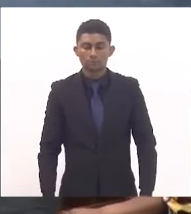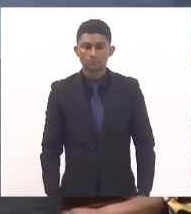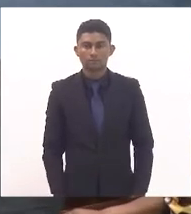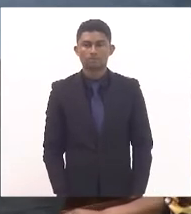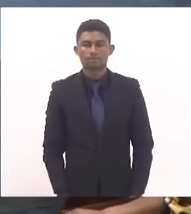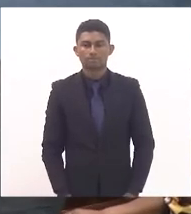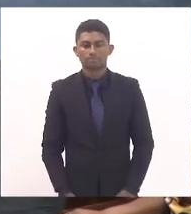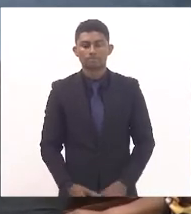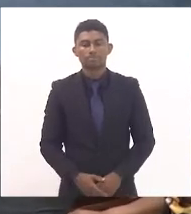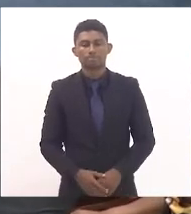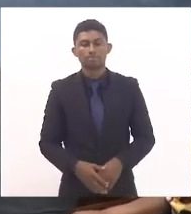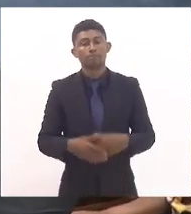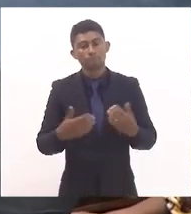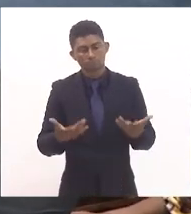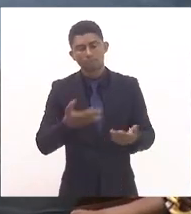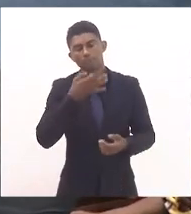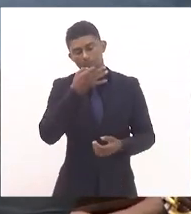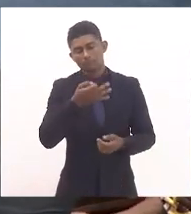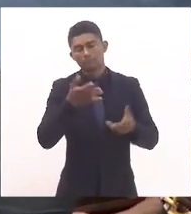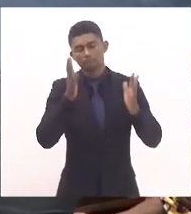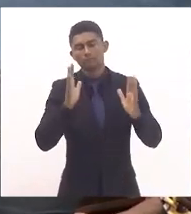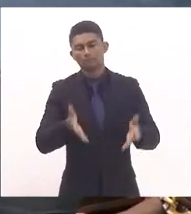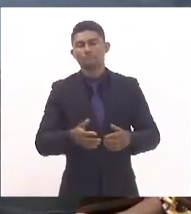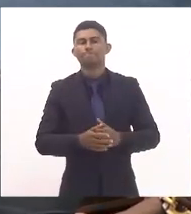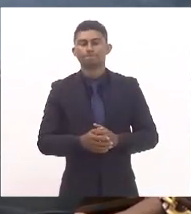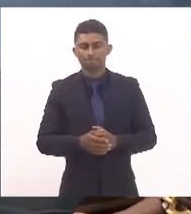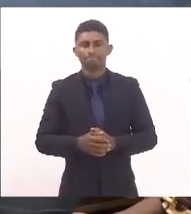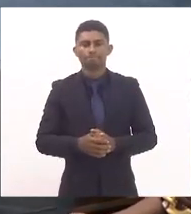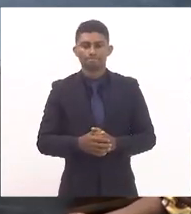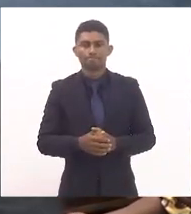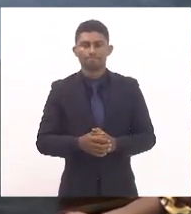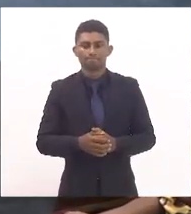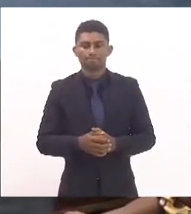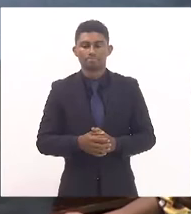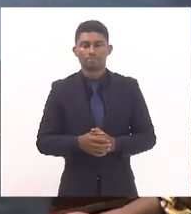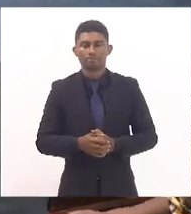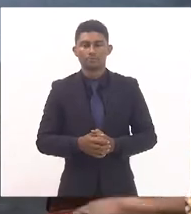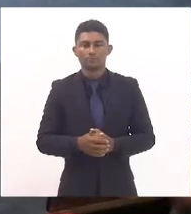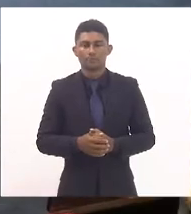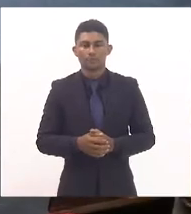Bom, então está dado parecer, senhor presidente.